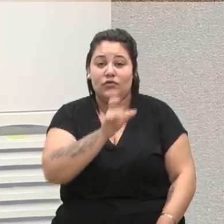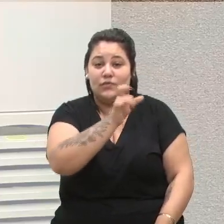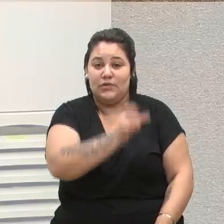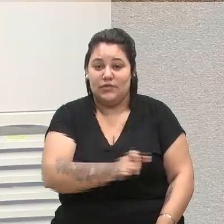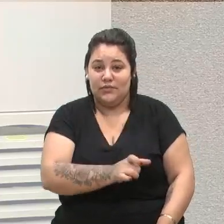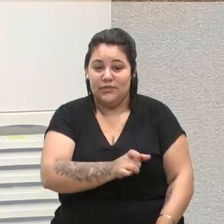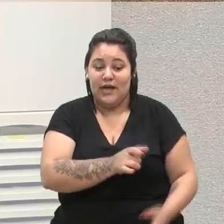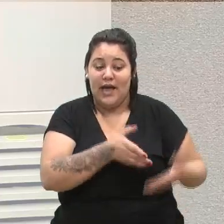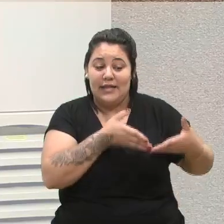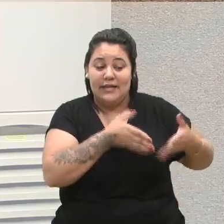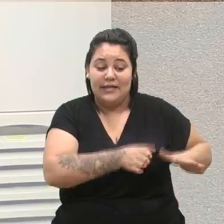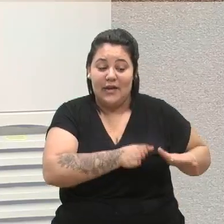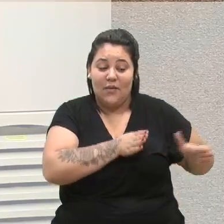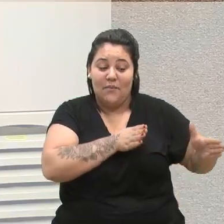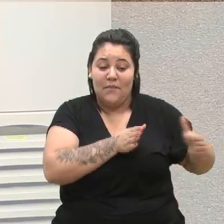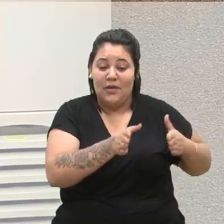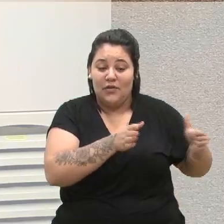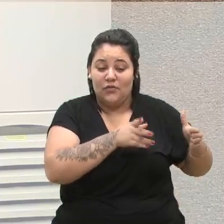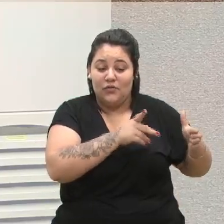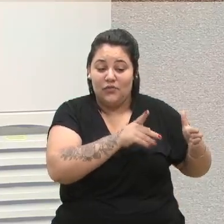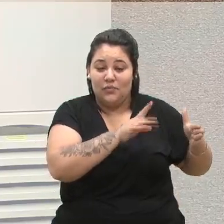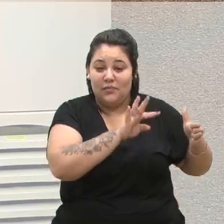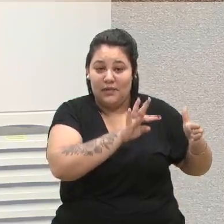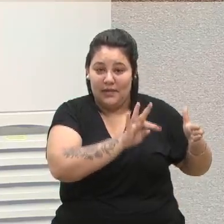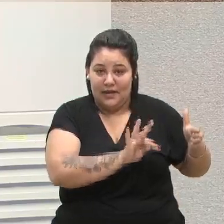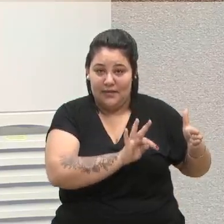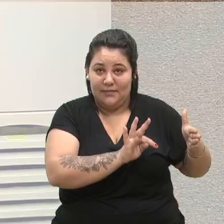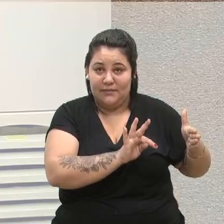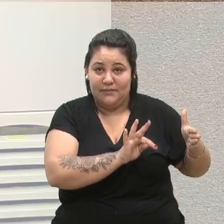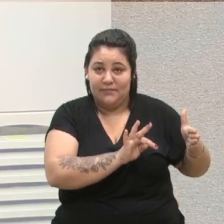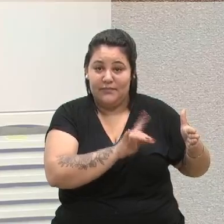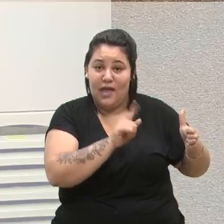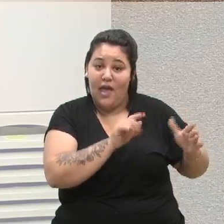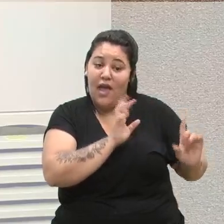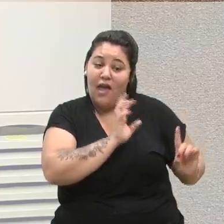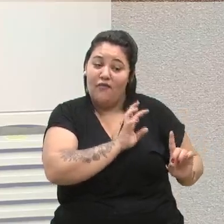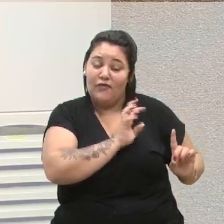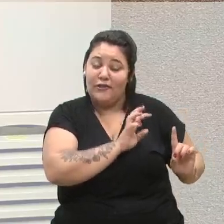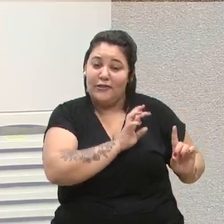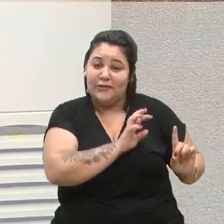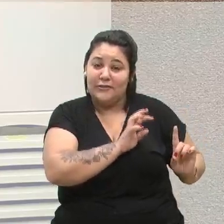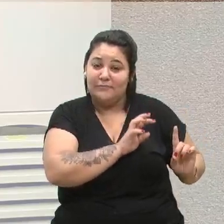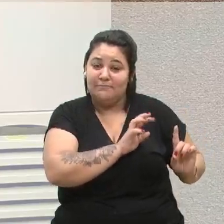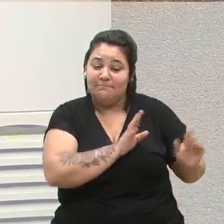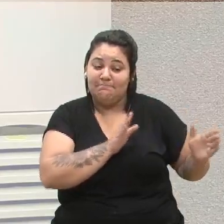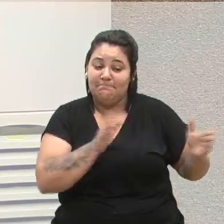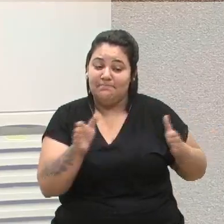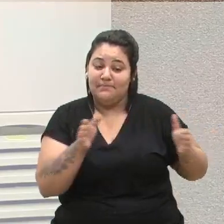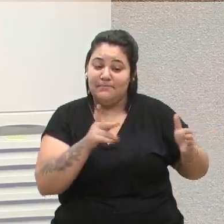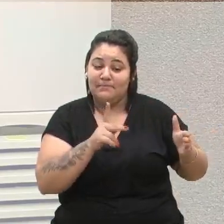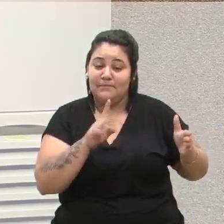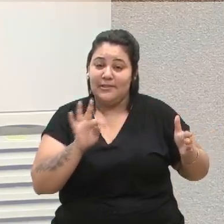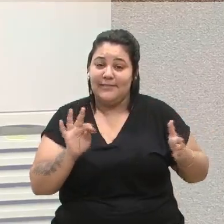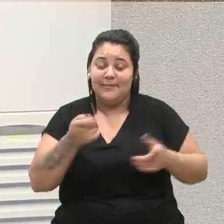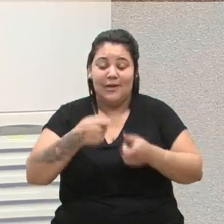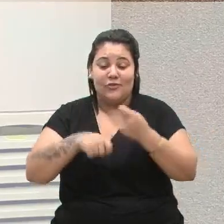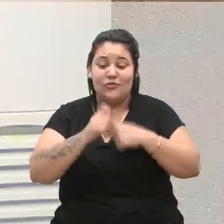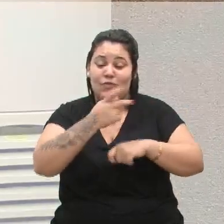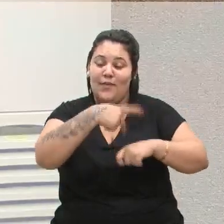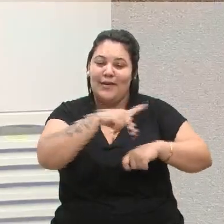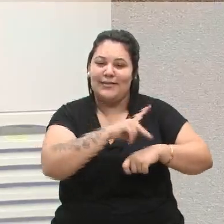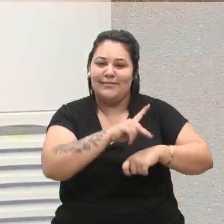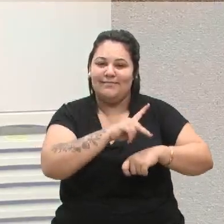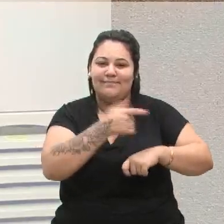pessoas nasceram na época do governo PT. Isso é reflexo do governo PT, que administrou o nosso país, que não soube aplicar